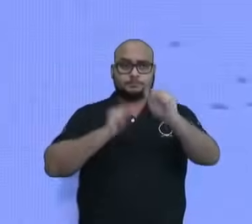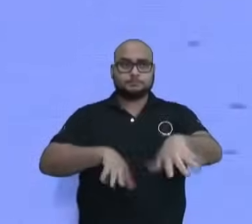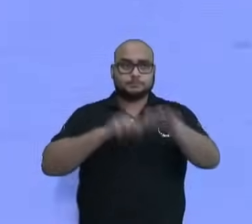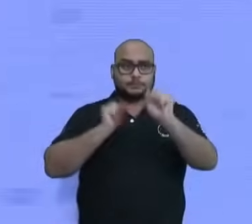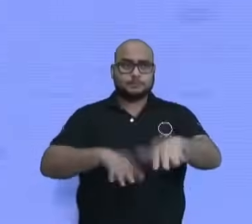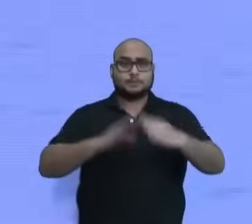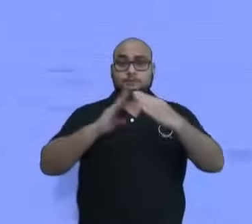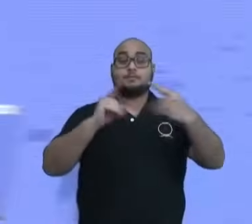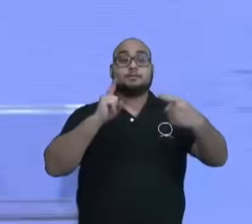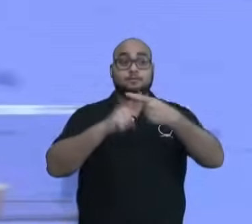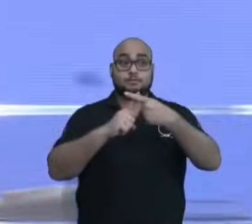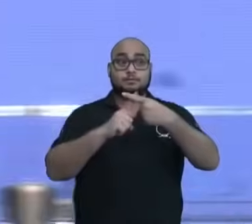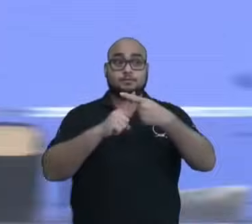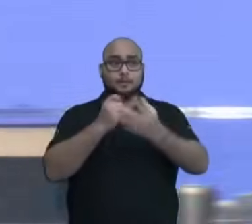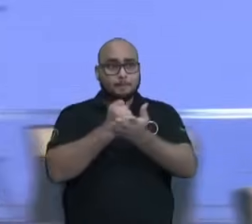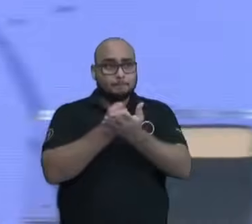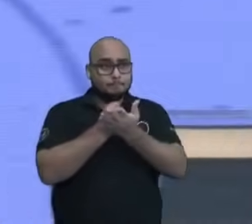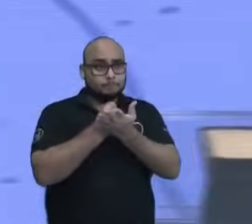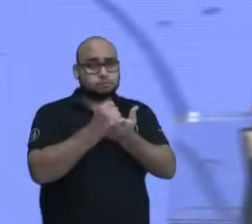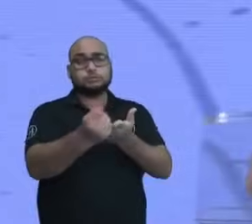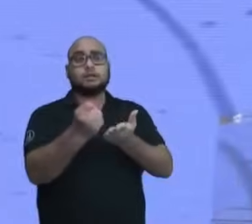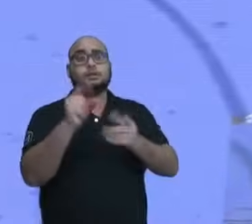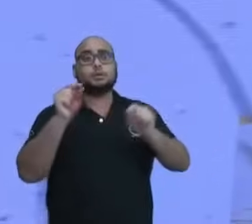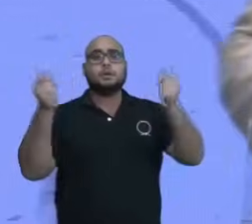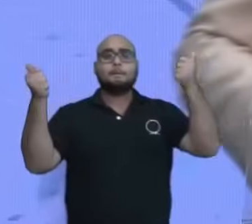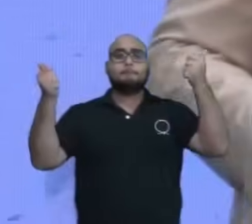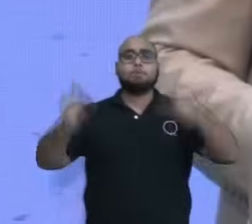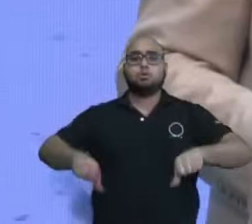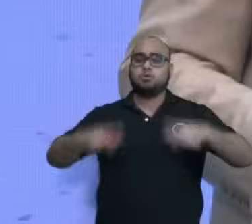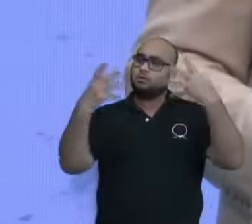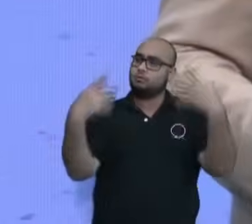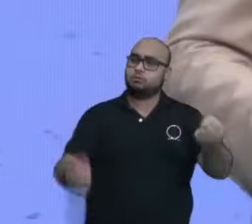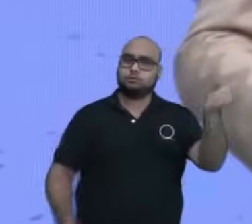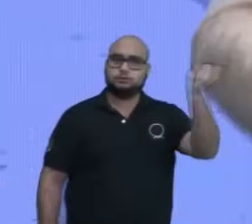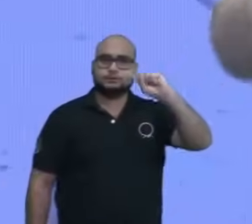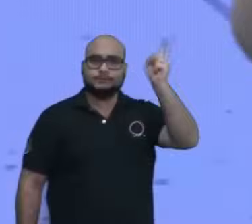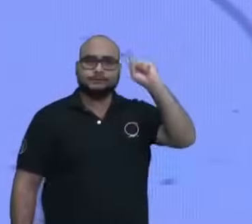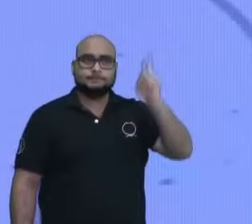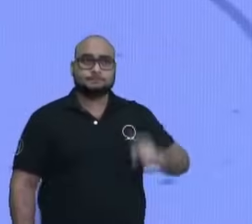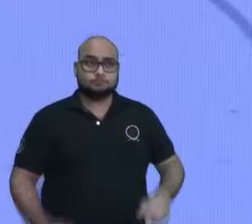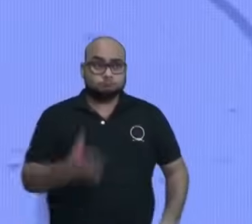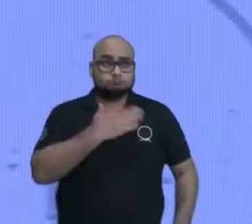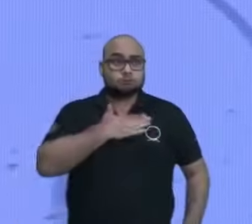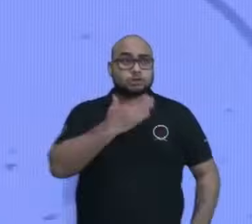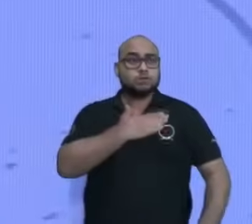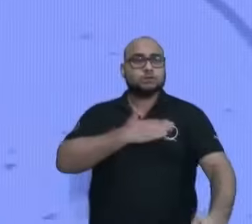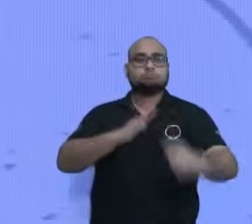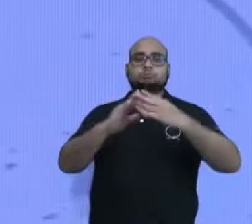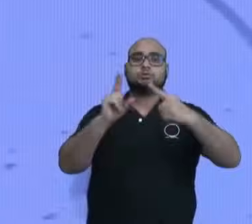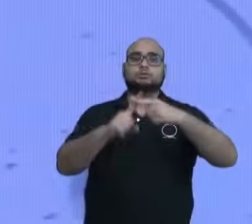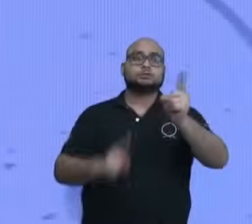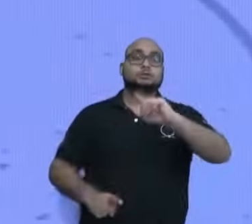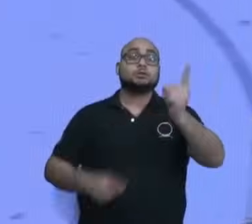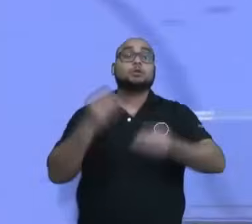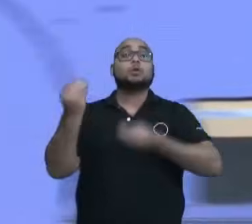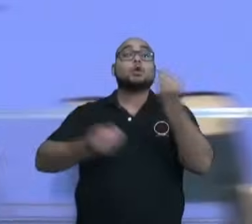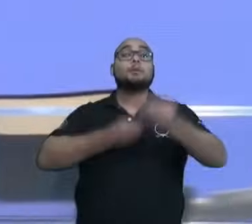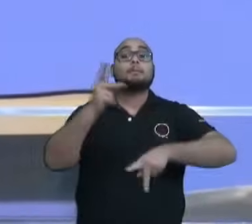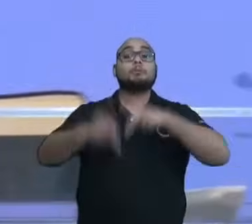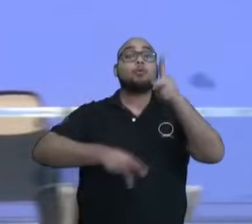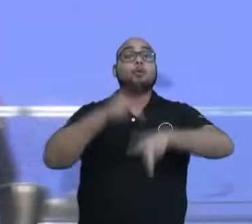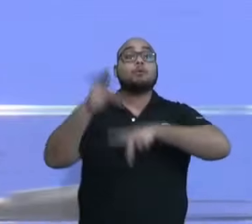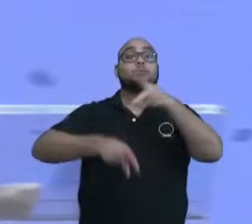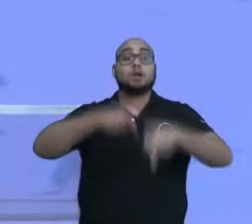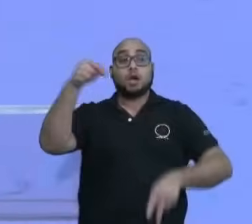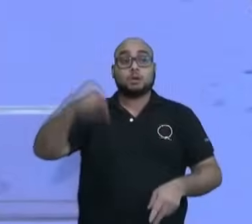igreja tá caída linguarudo vai lamber vai lavar tua boca como é que um povo pode tá aceitando gente que